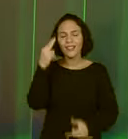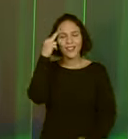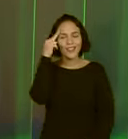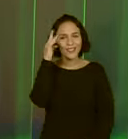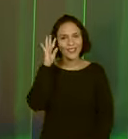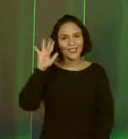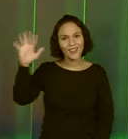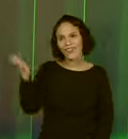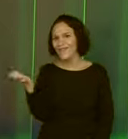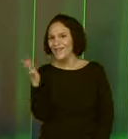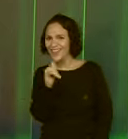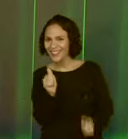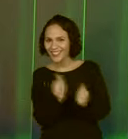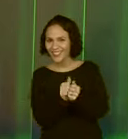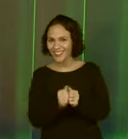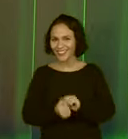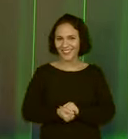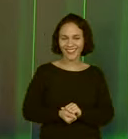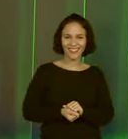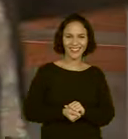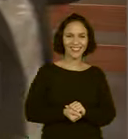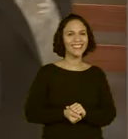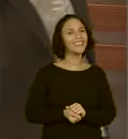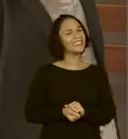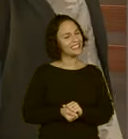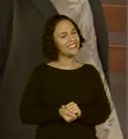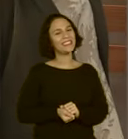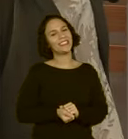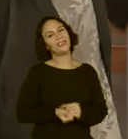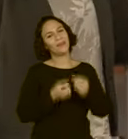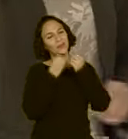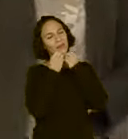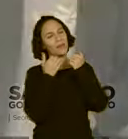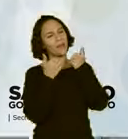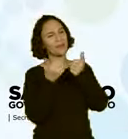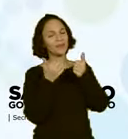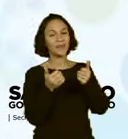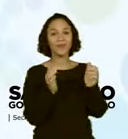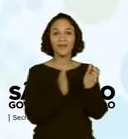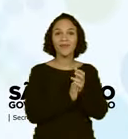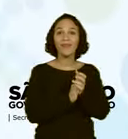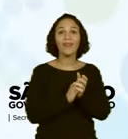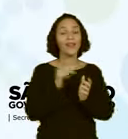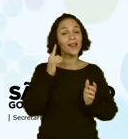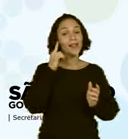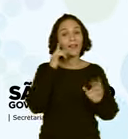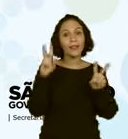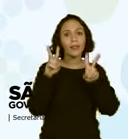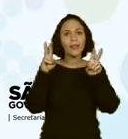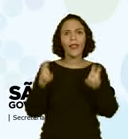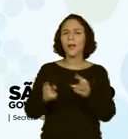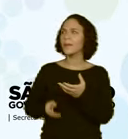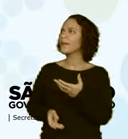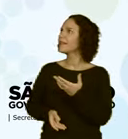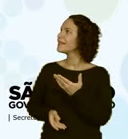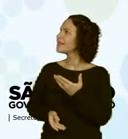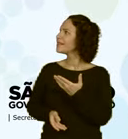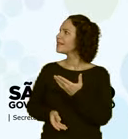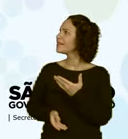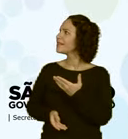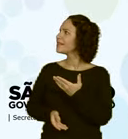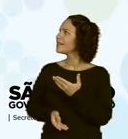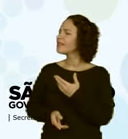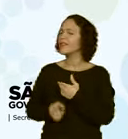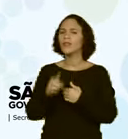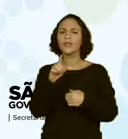sonhos, então vem com a gente aqui. Muito bem. O tema da nossa aula de hoje é aonde você quer